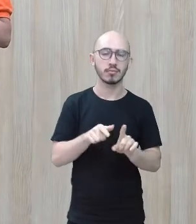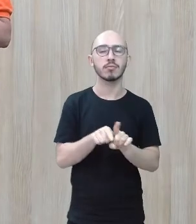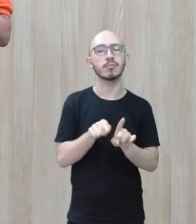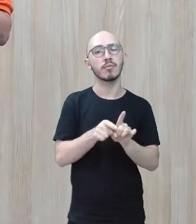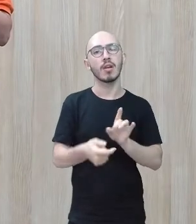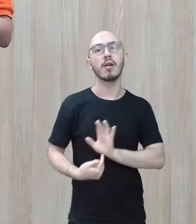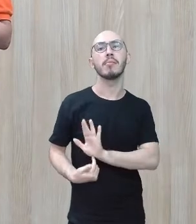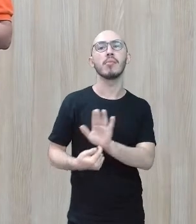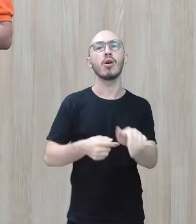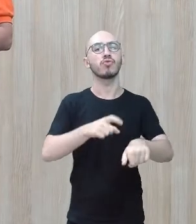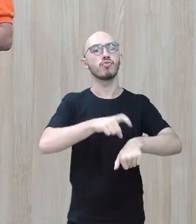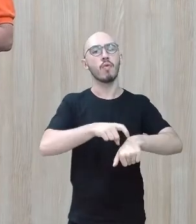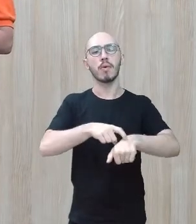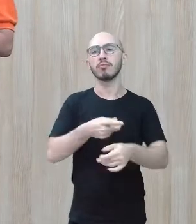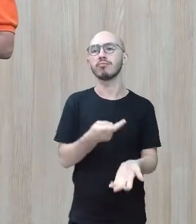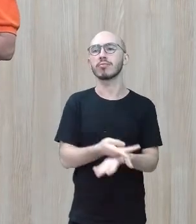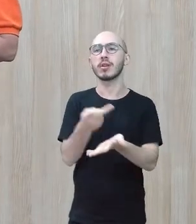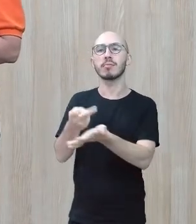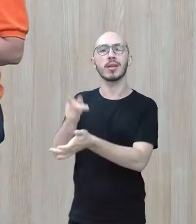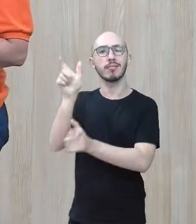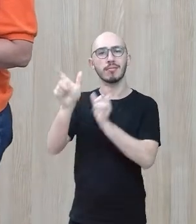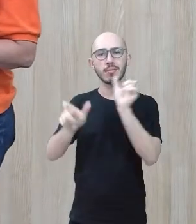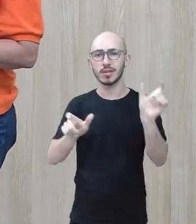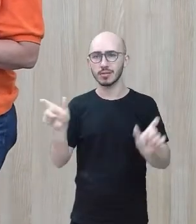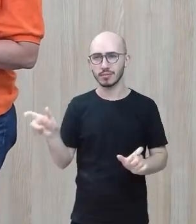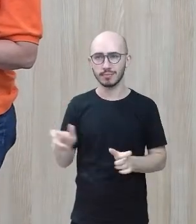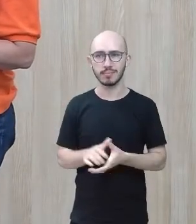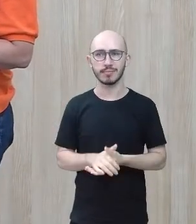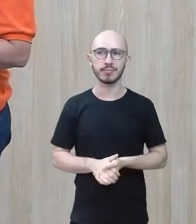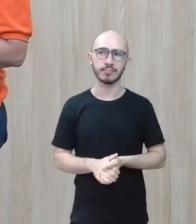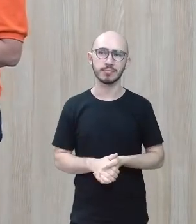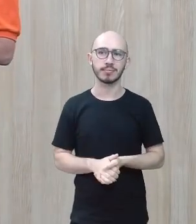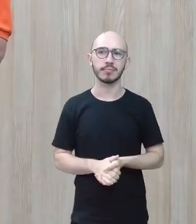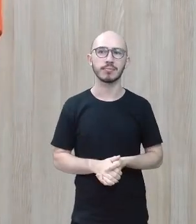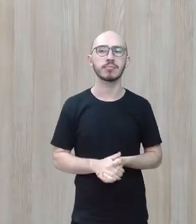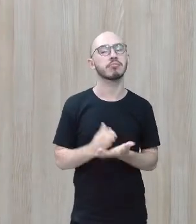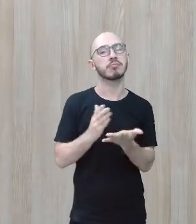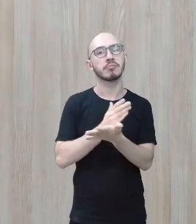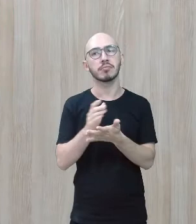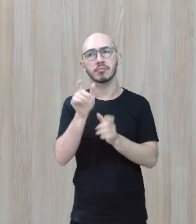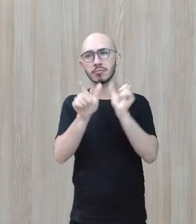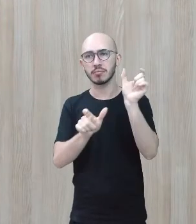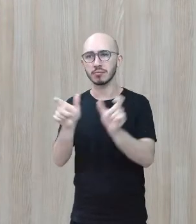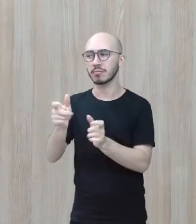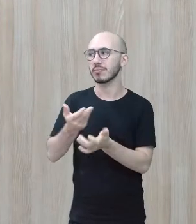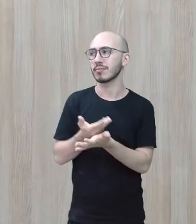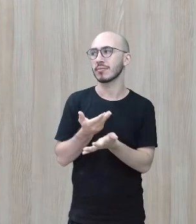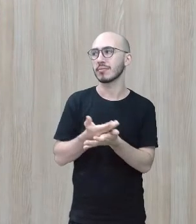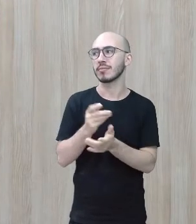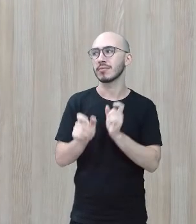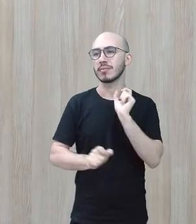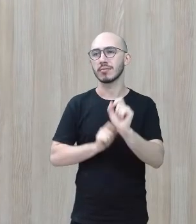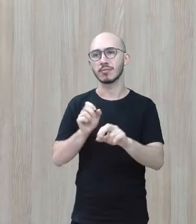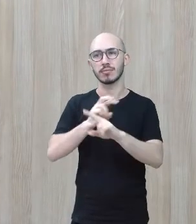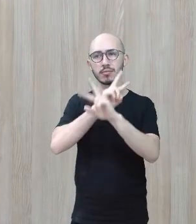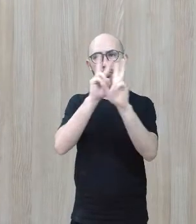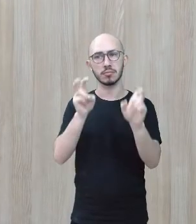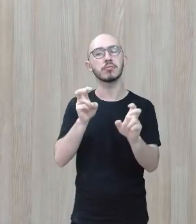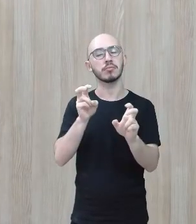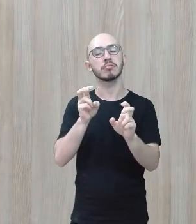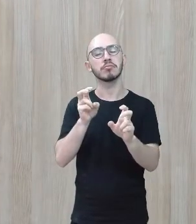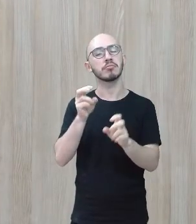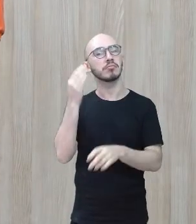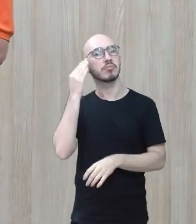fatos, momentos de pessoas. Alguns estudiosos no assunto consideram